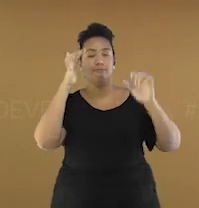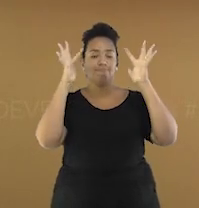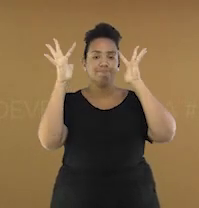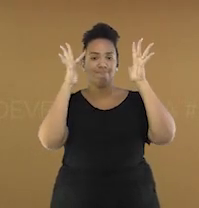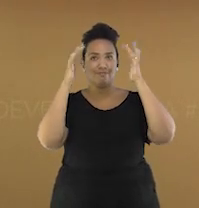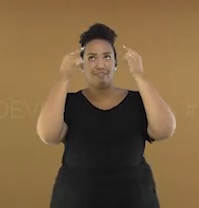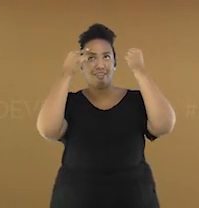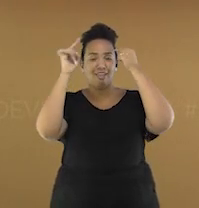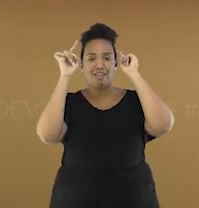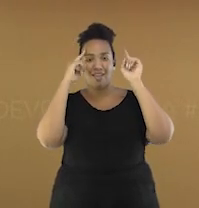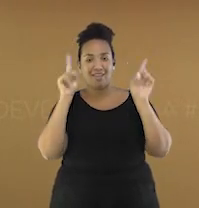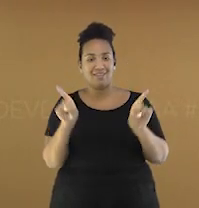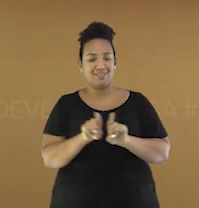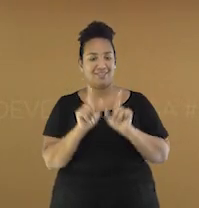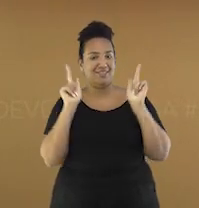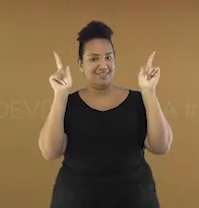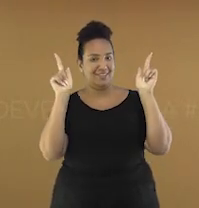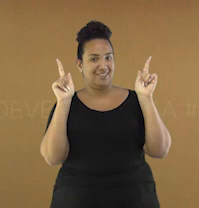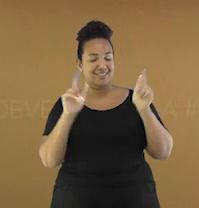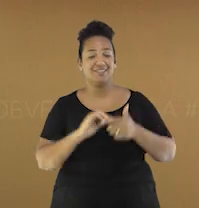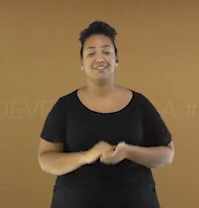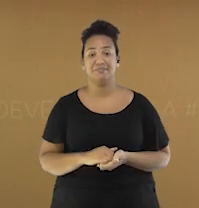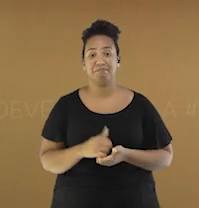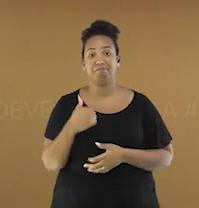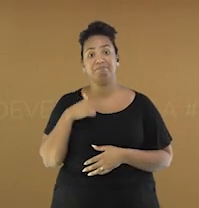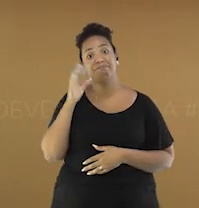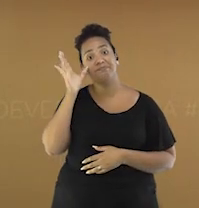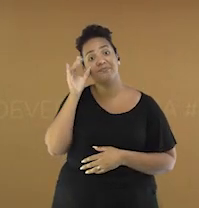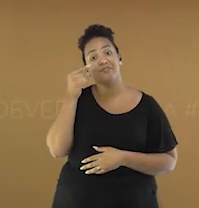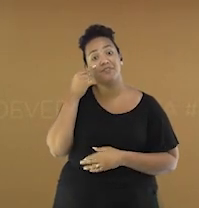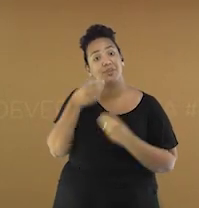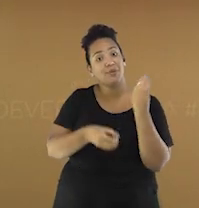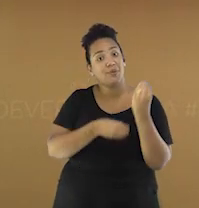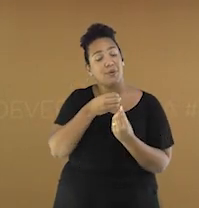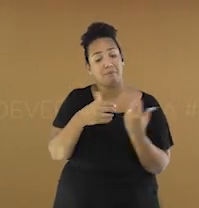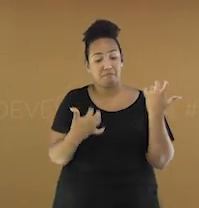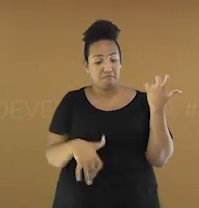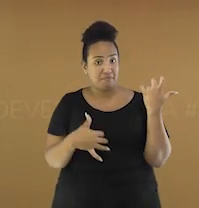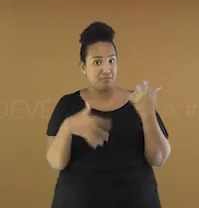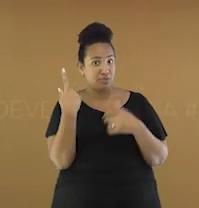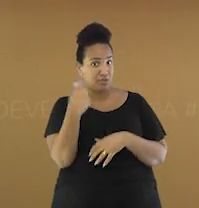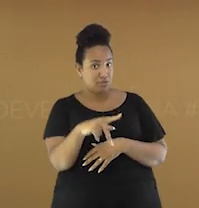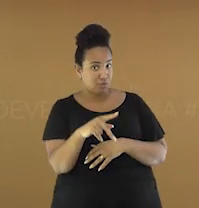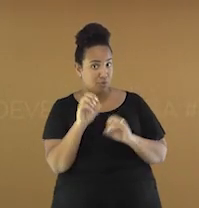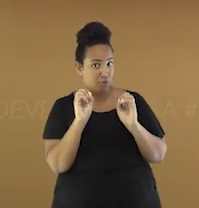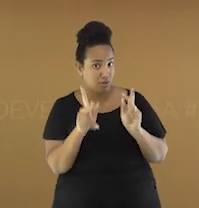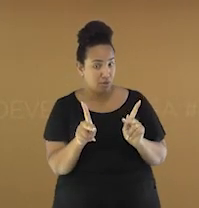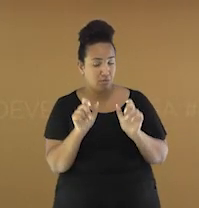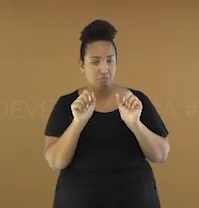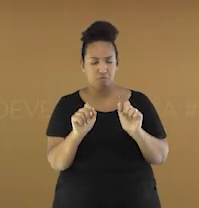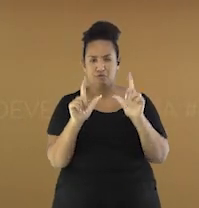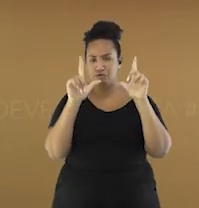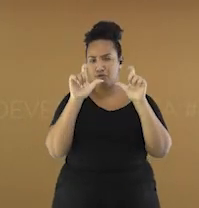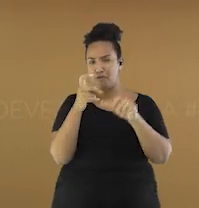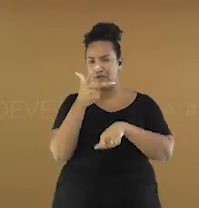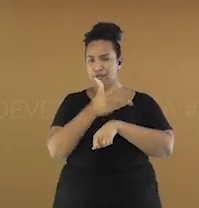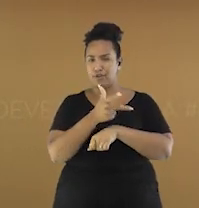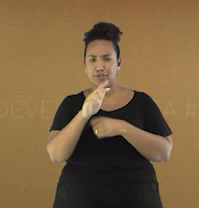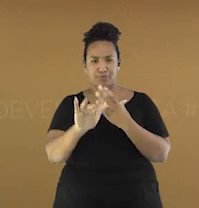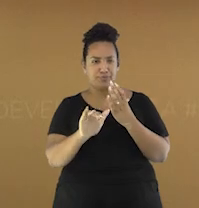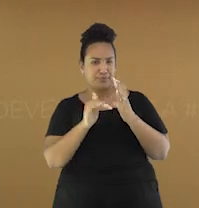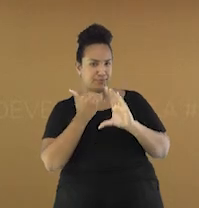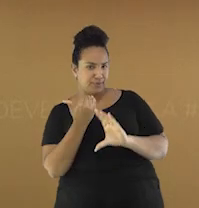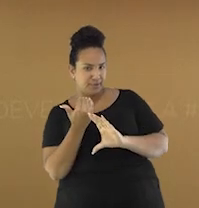importante é você usar sua criatividade e se divertir. Estamos curiosos para ver como ficará seu instrumento musical. Podem